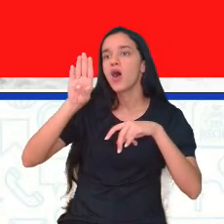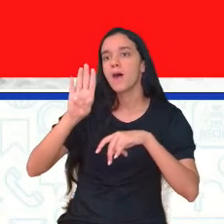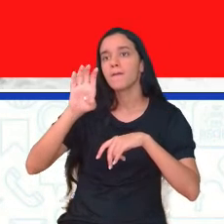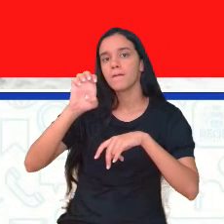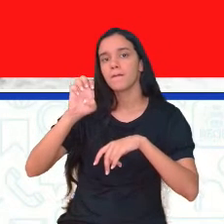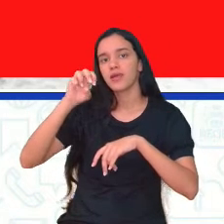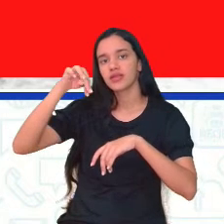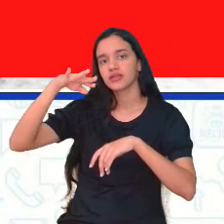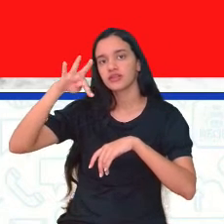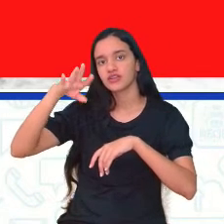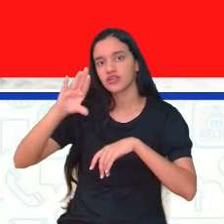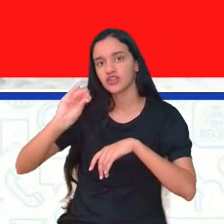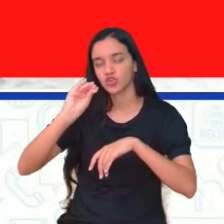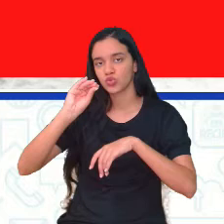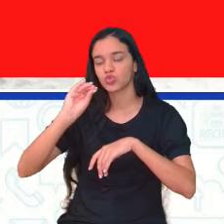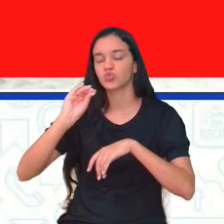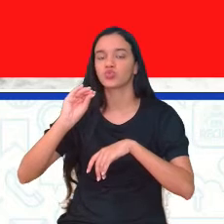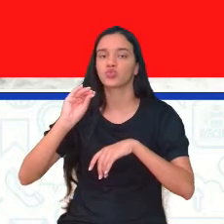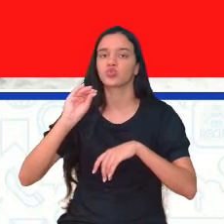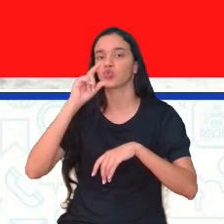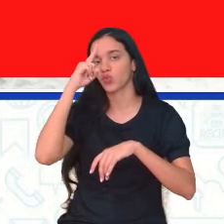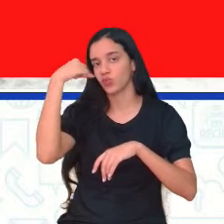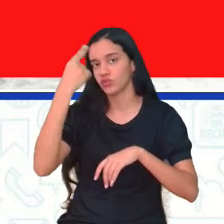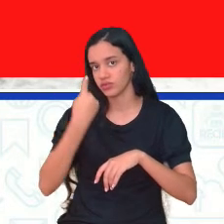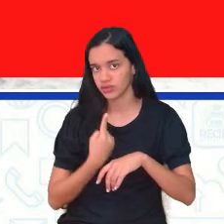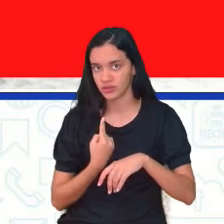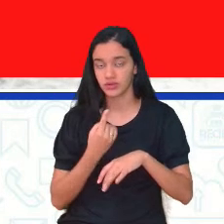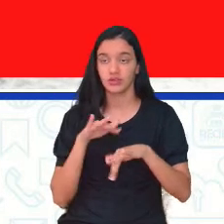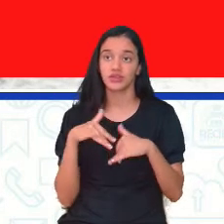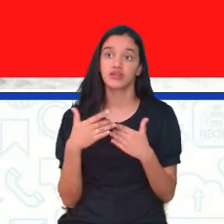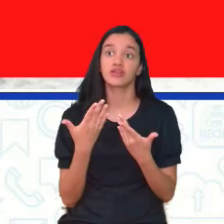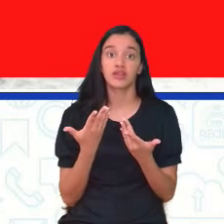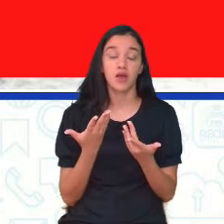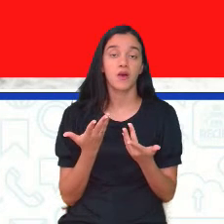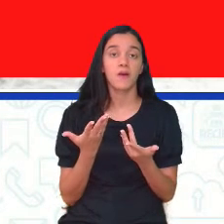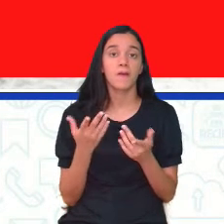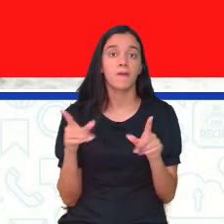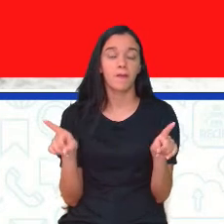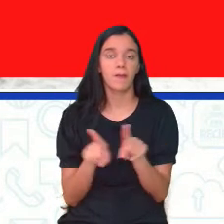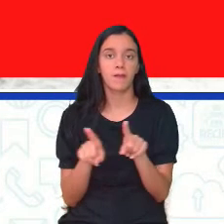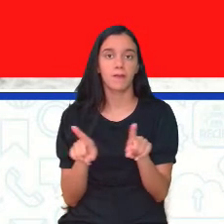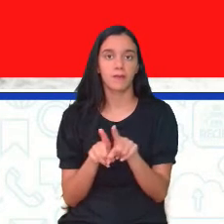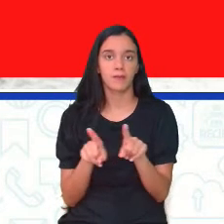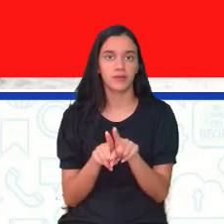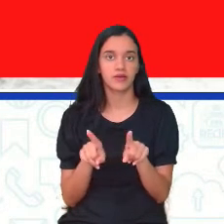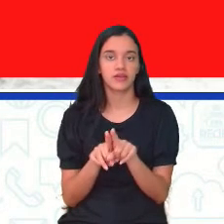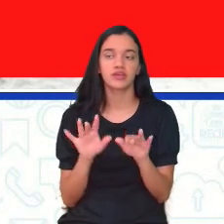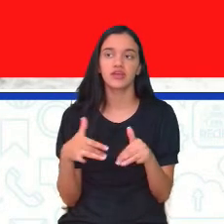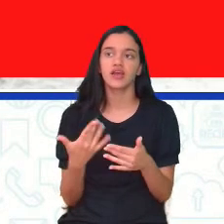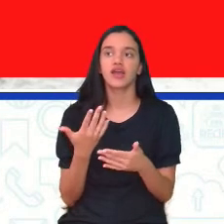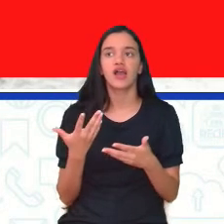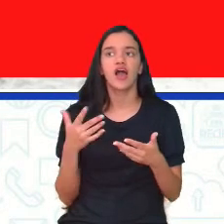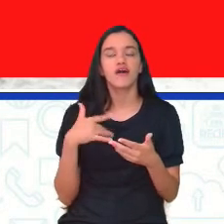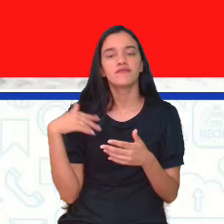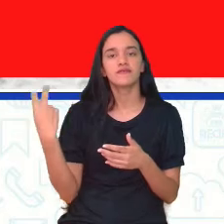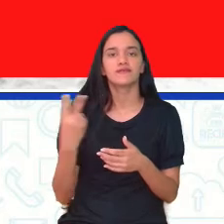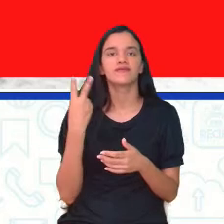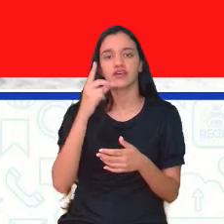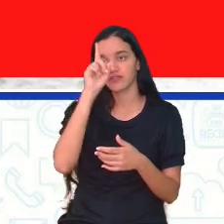né, fascista. Então, veja, de inspiração ultranacionalista, os fascistas